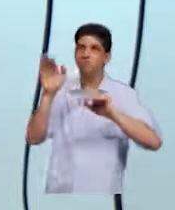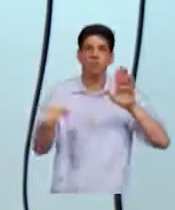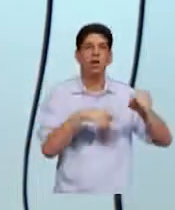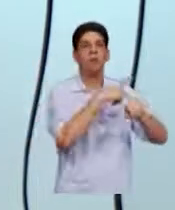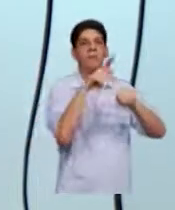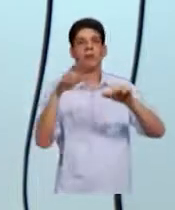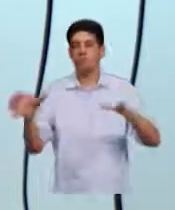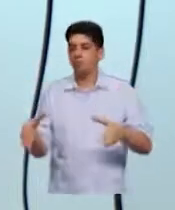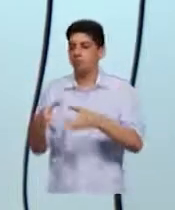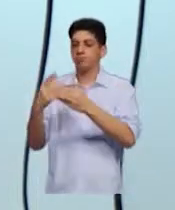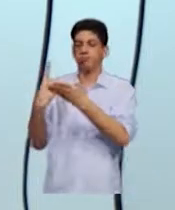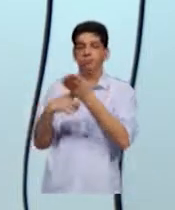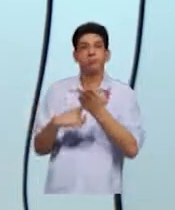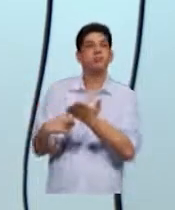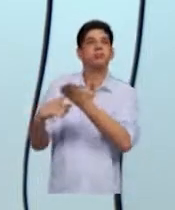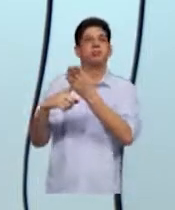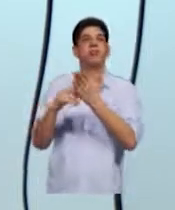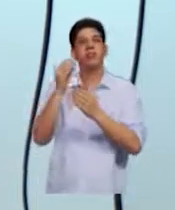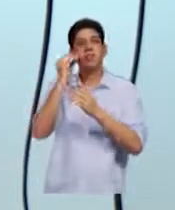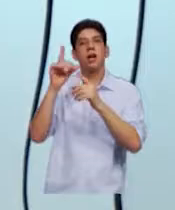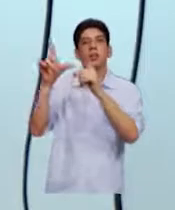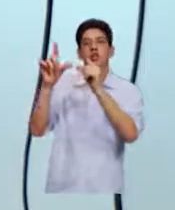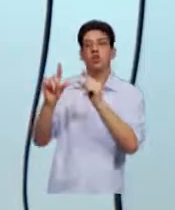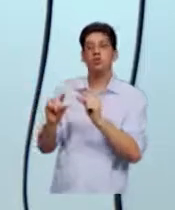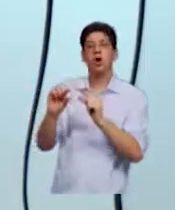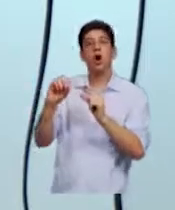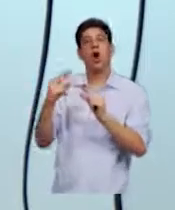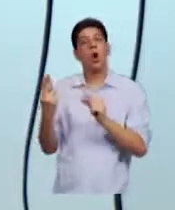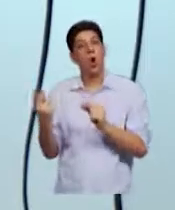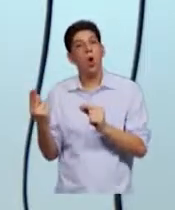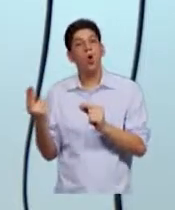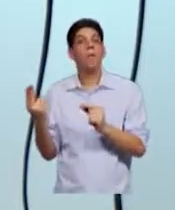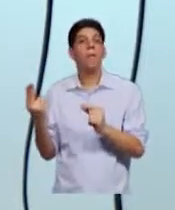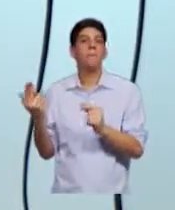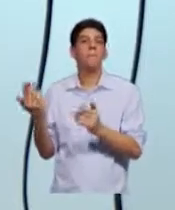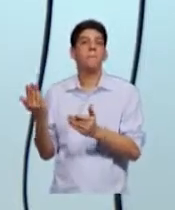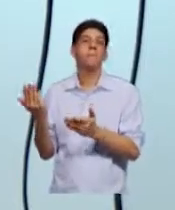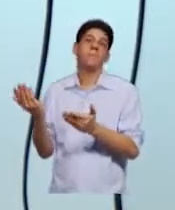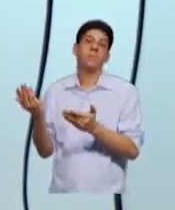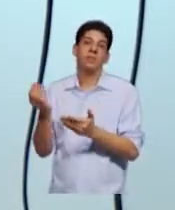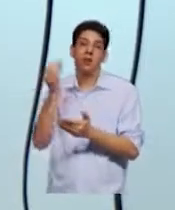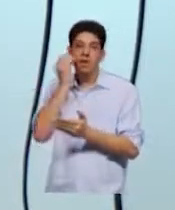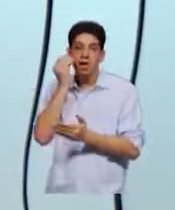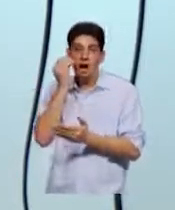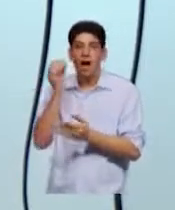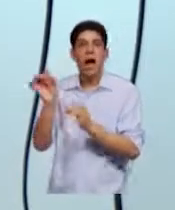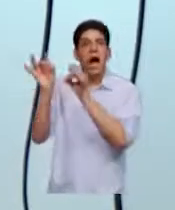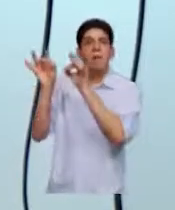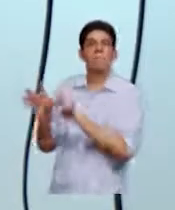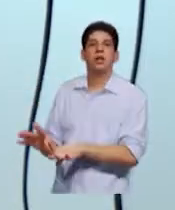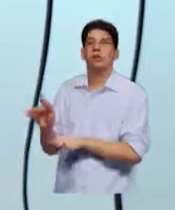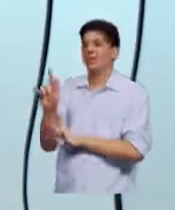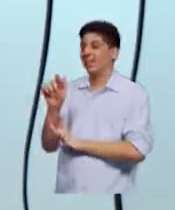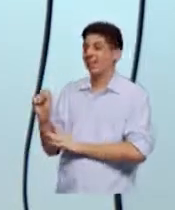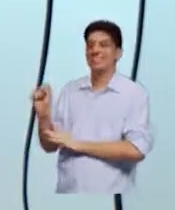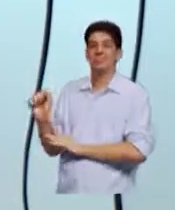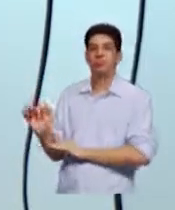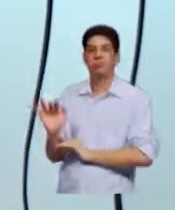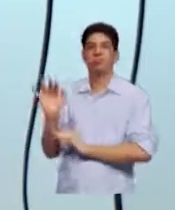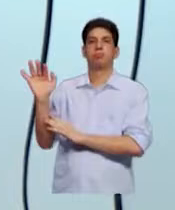medidas para diminuir ou talvez até deixar de usar esse gás. Então, esse